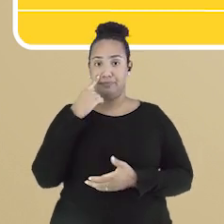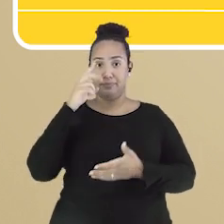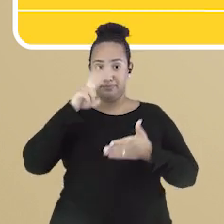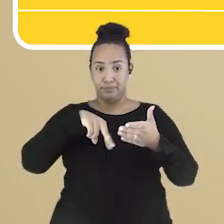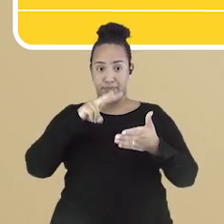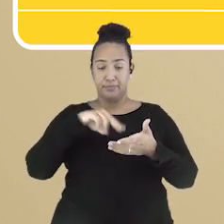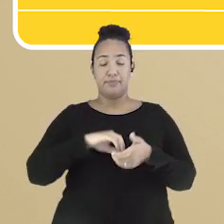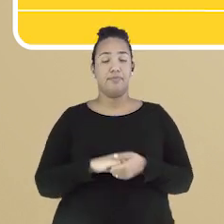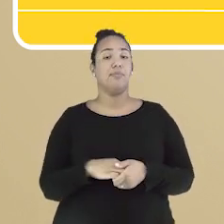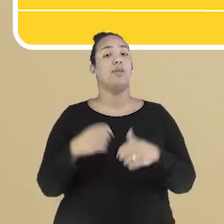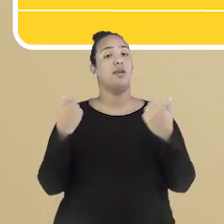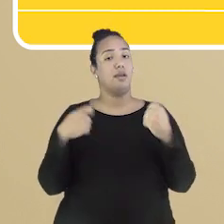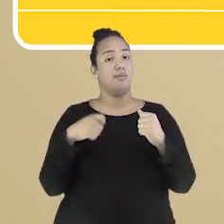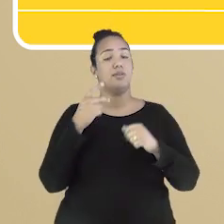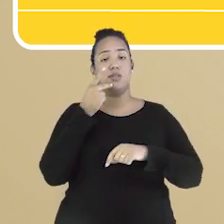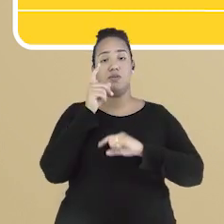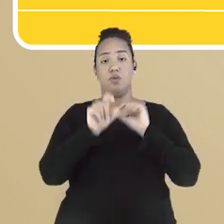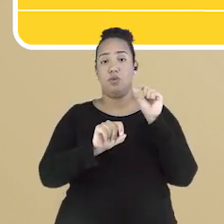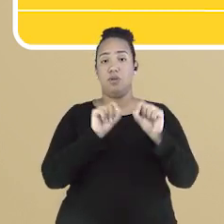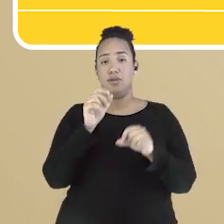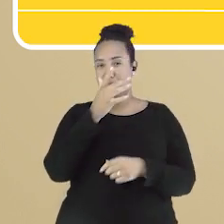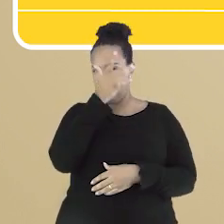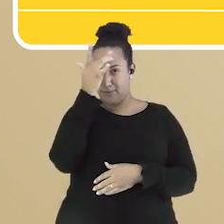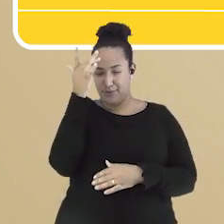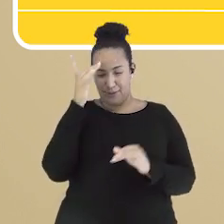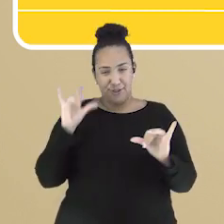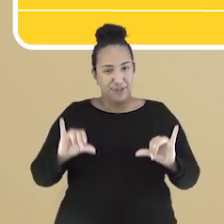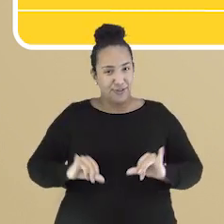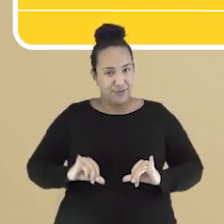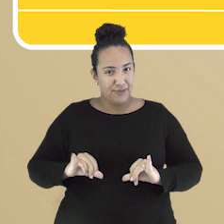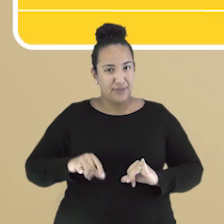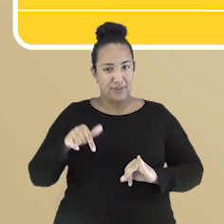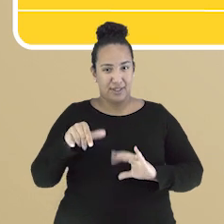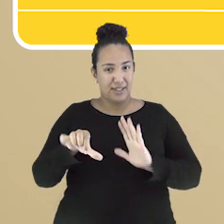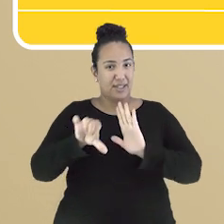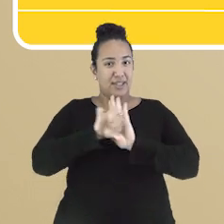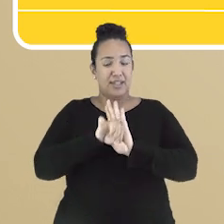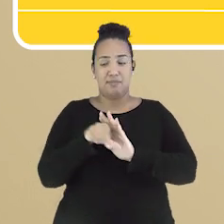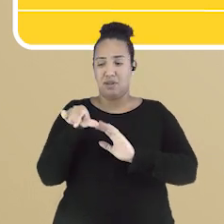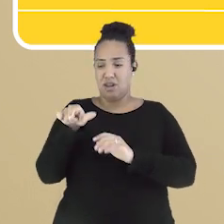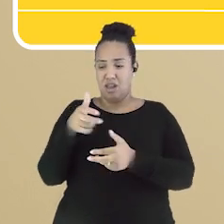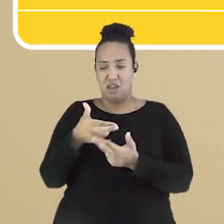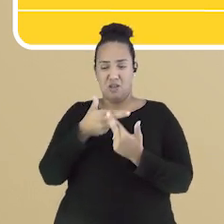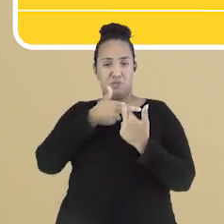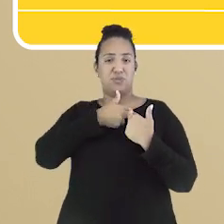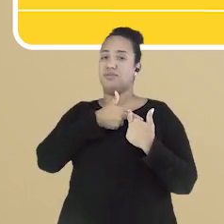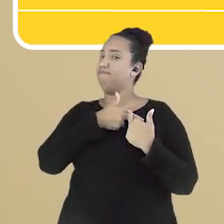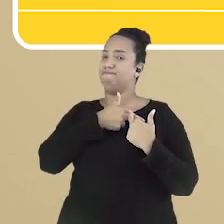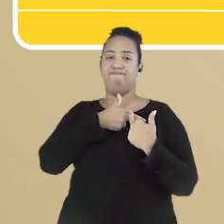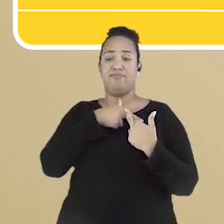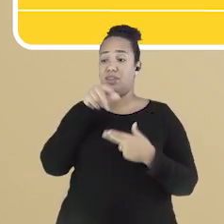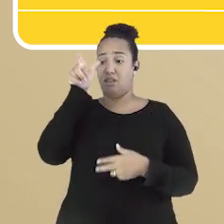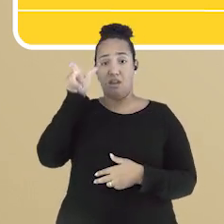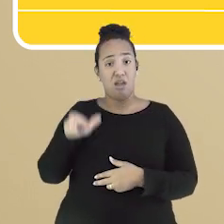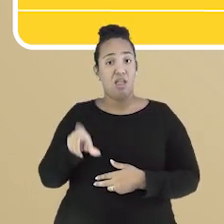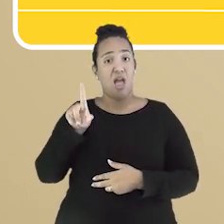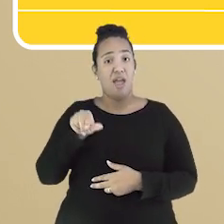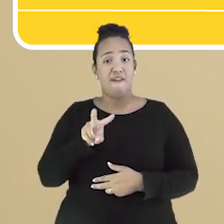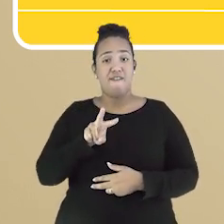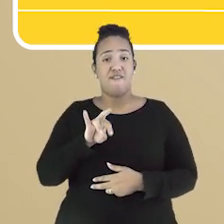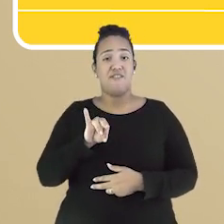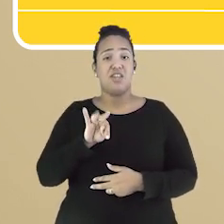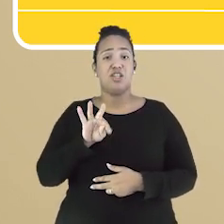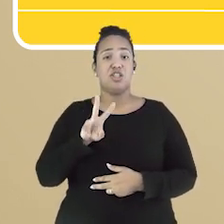É preciso sublinhar que nenhuma vítima desses crimes pode ser responsabilizada pela violência que sofreu. São sempre